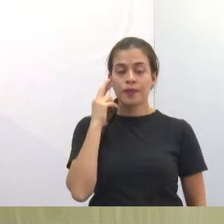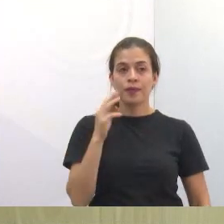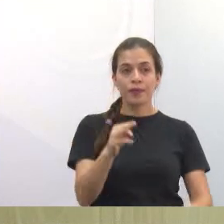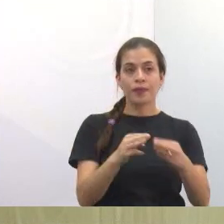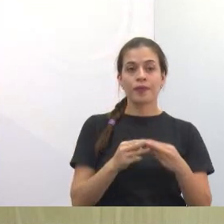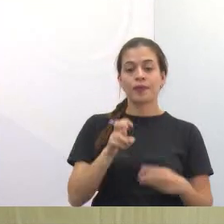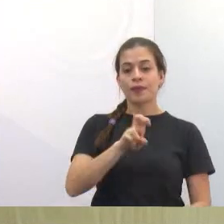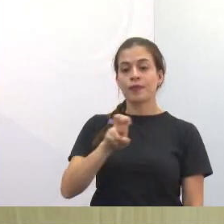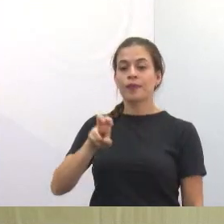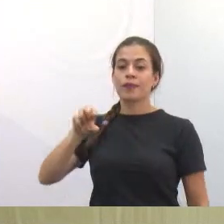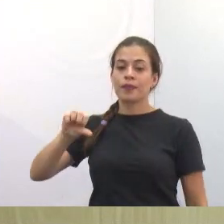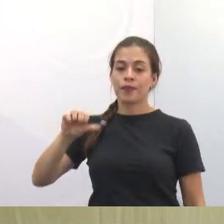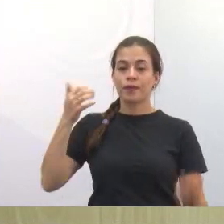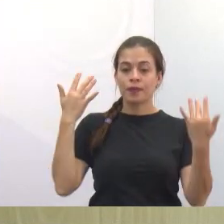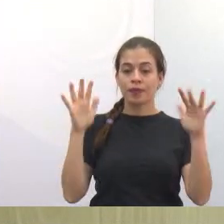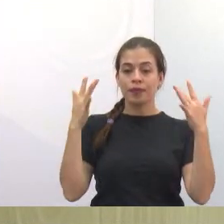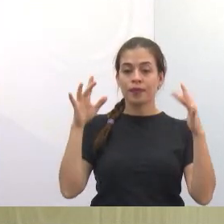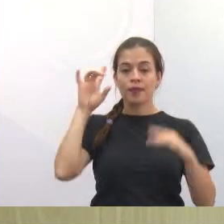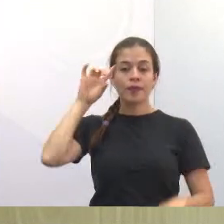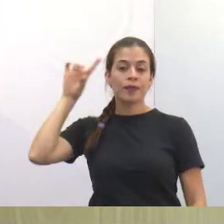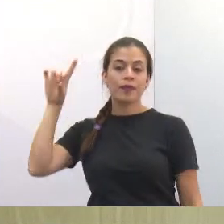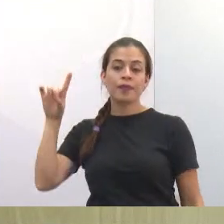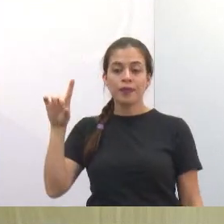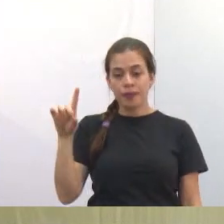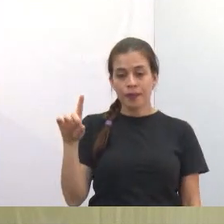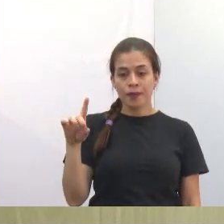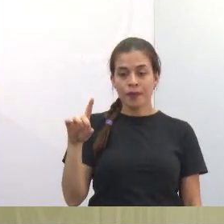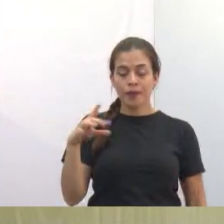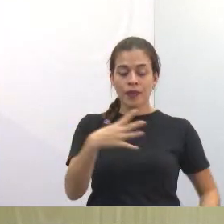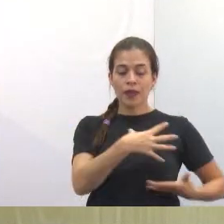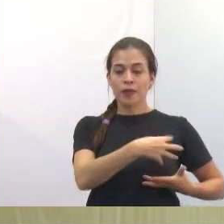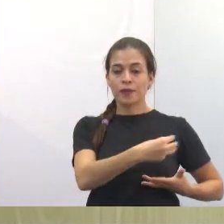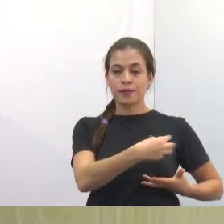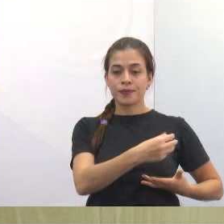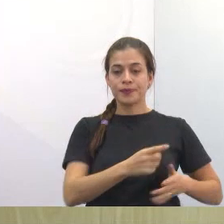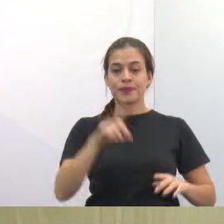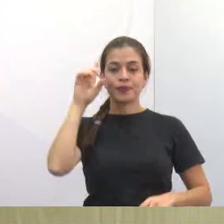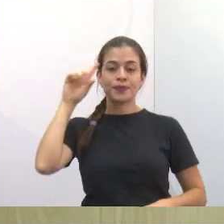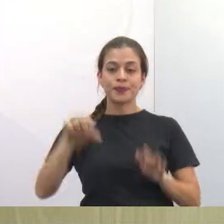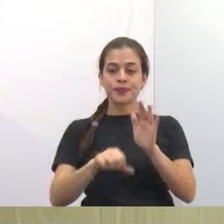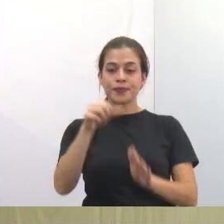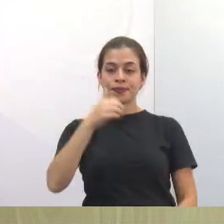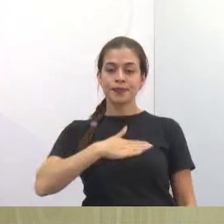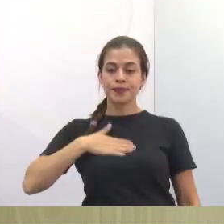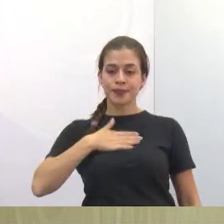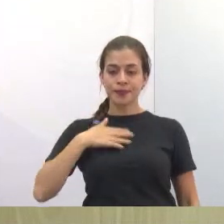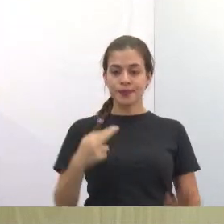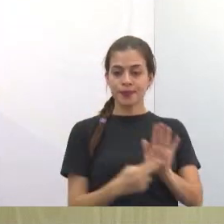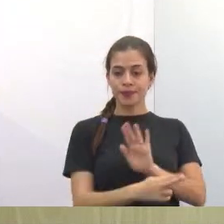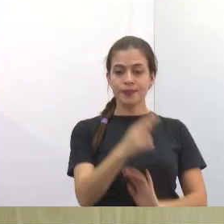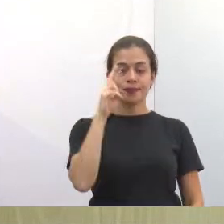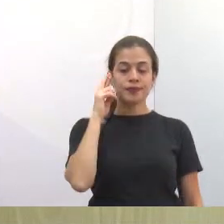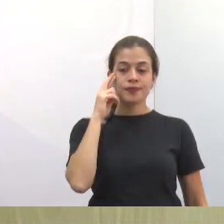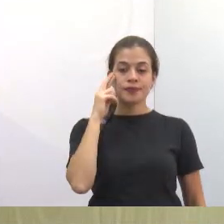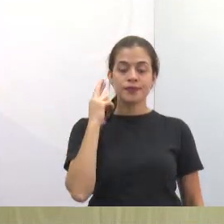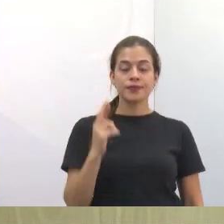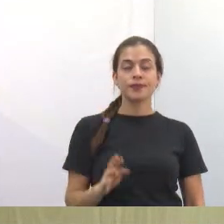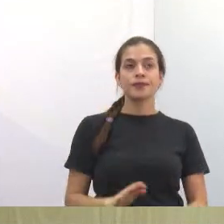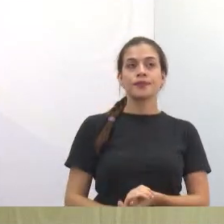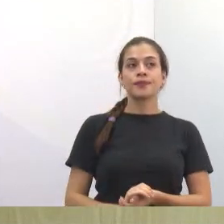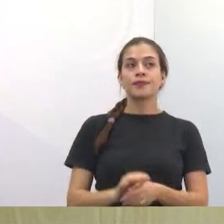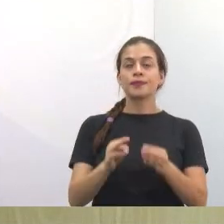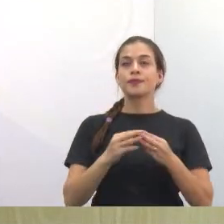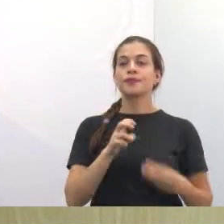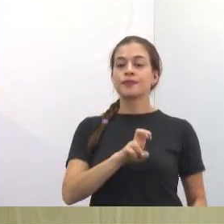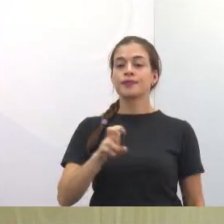559, moção comemorativa pelo transcurso do Dia Mundial da Amamentação, 1º de agosto. Autoria, Roninha. Moção 560,